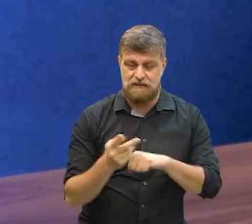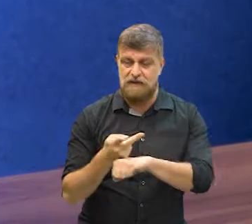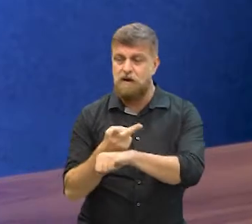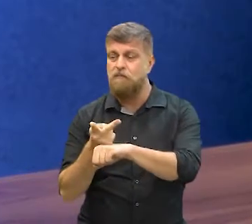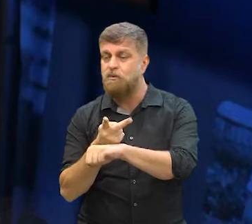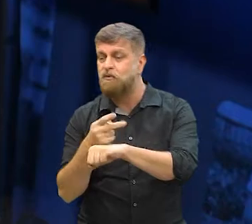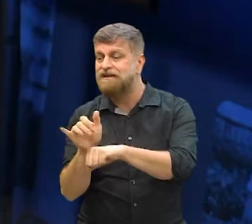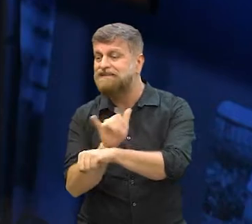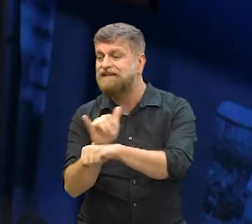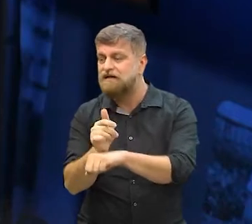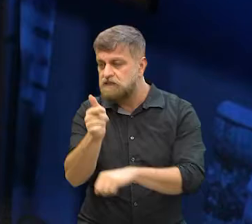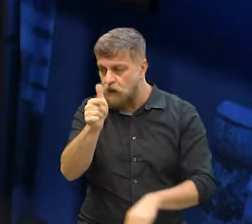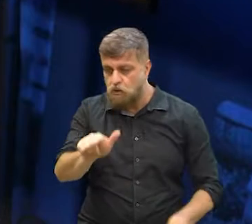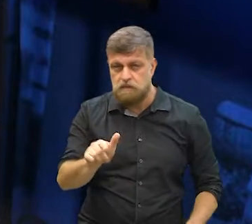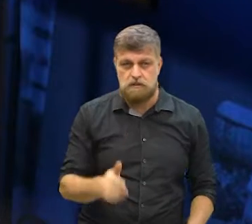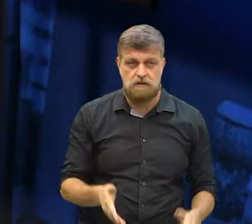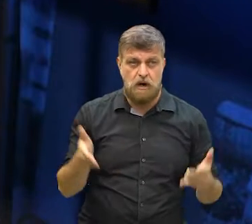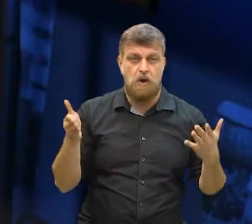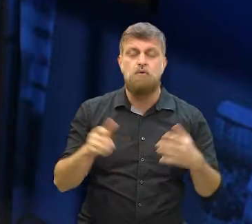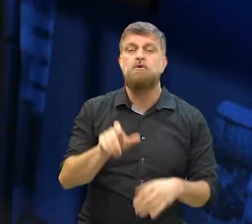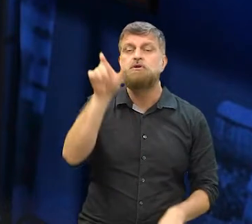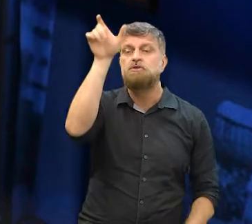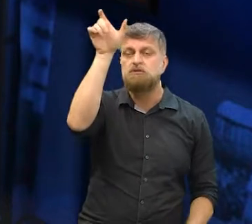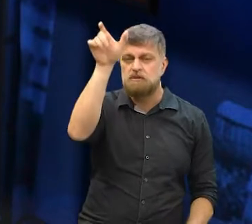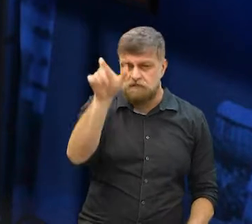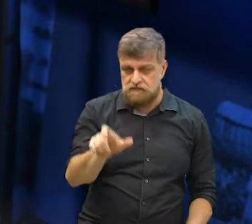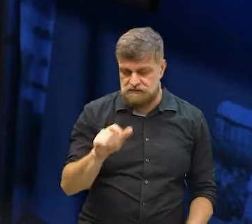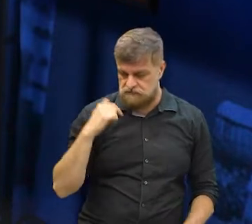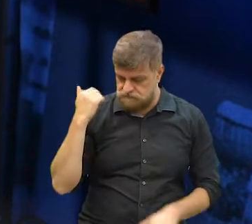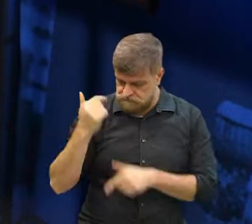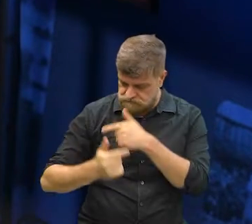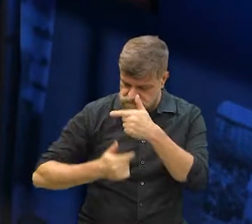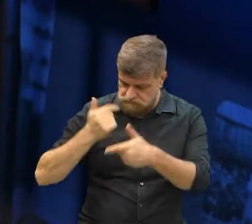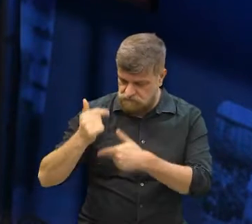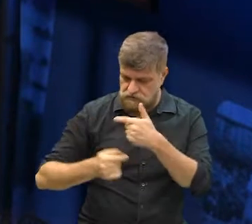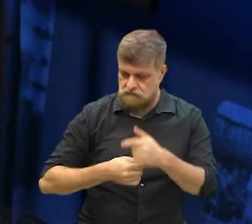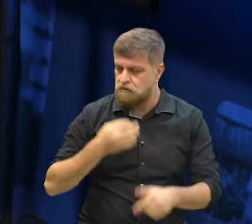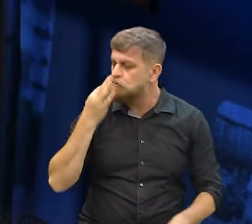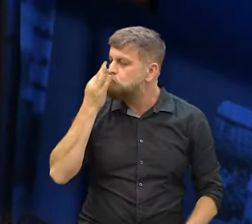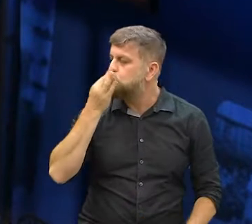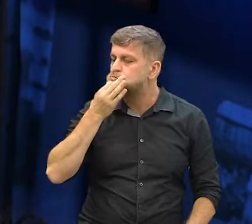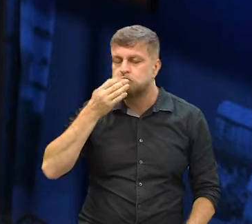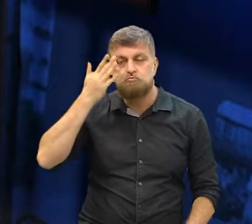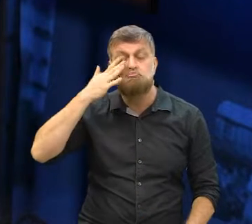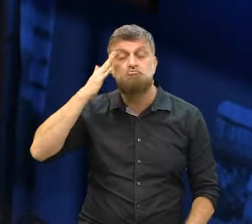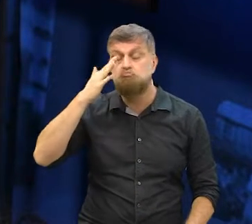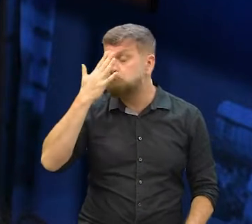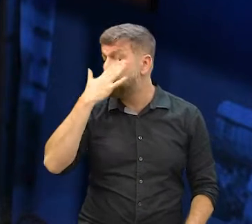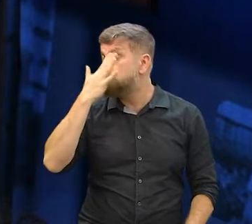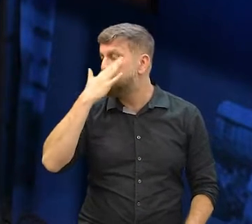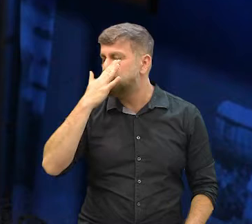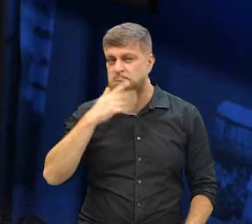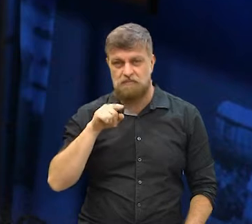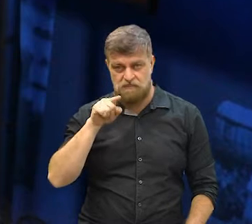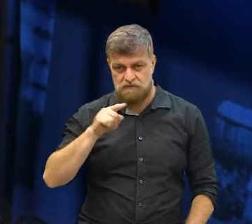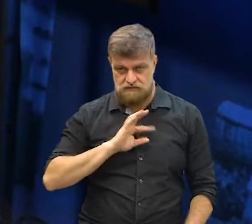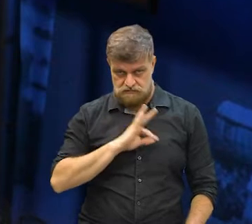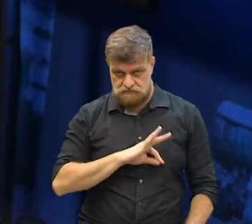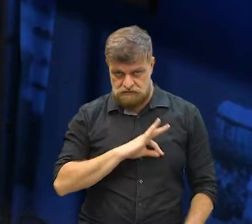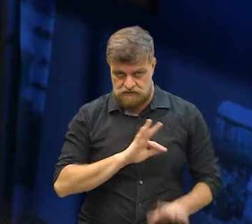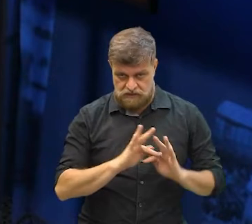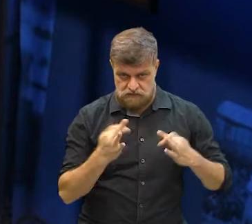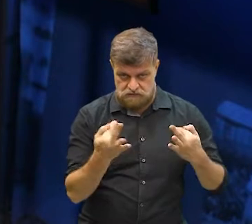outra alternativa, hoje você é quem, através do seu trabalho com a estética, por exemplo, sustenta a família, é